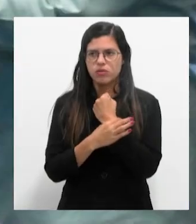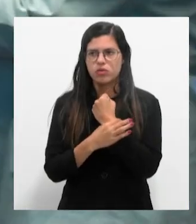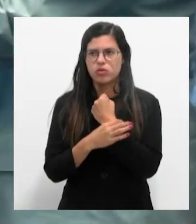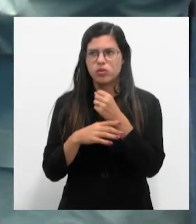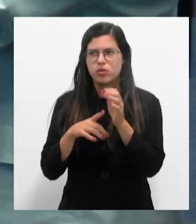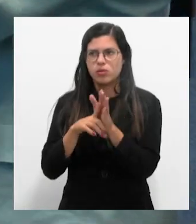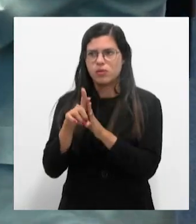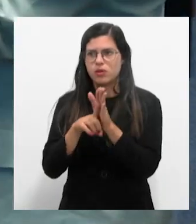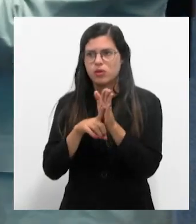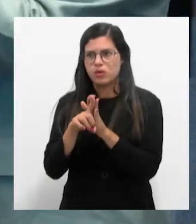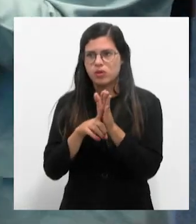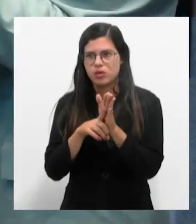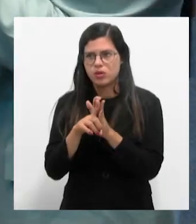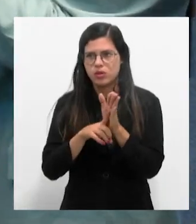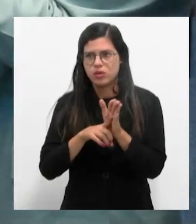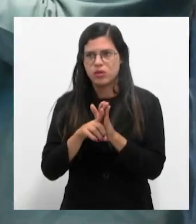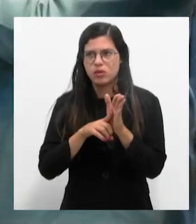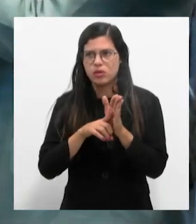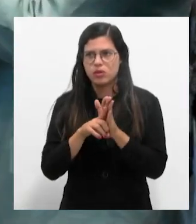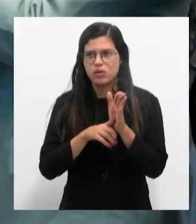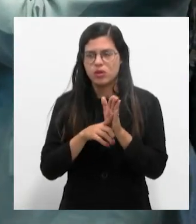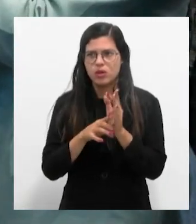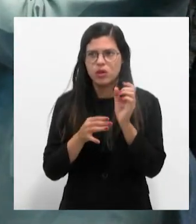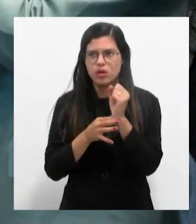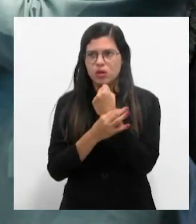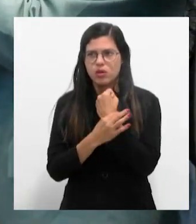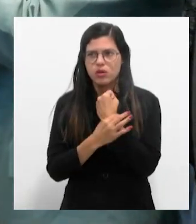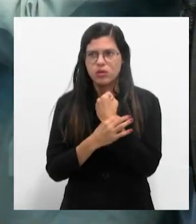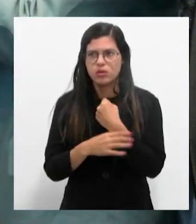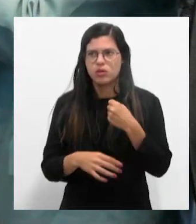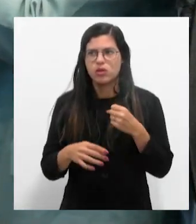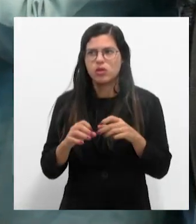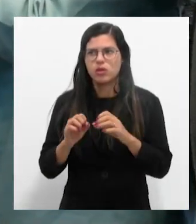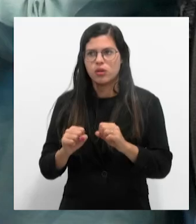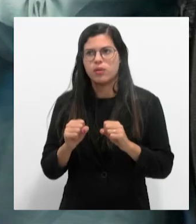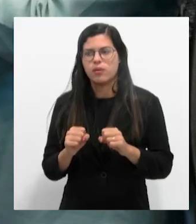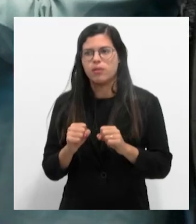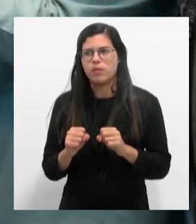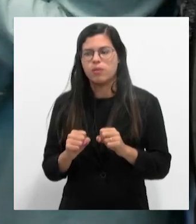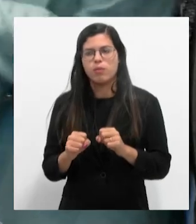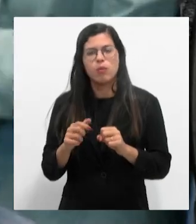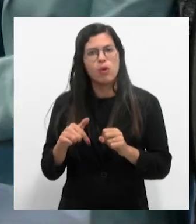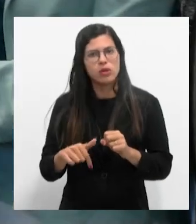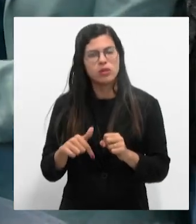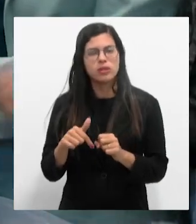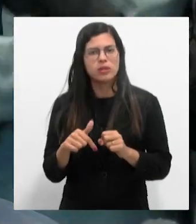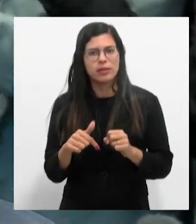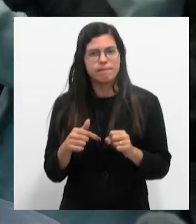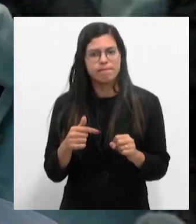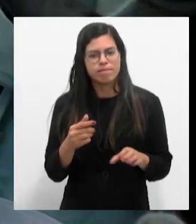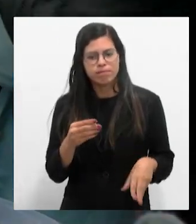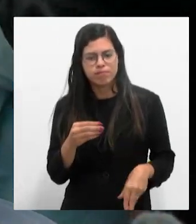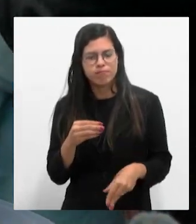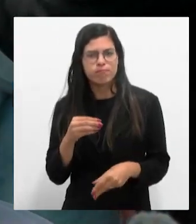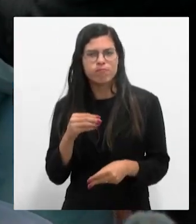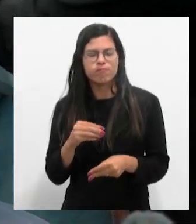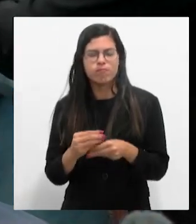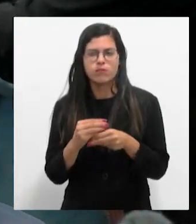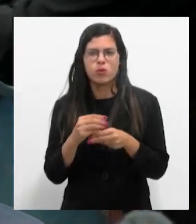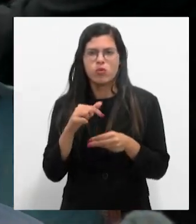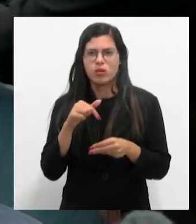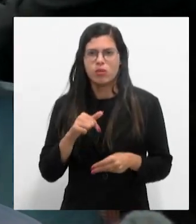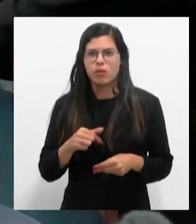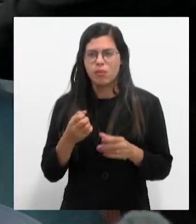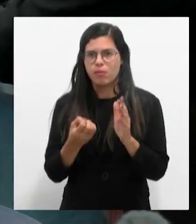mapeamento, garantir que esse mapeamento possa nos fornecer subsídios para a produção